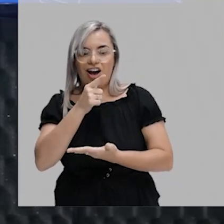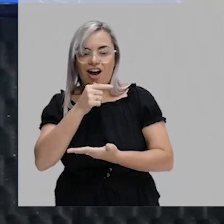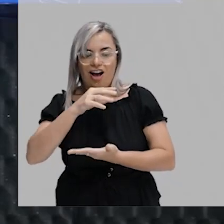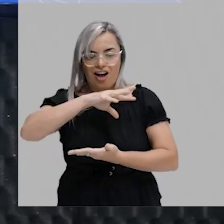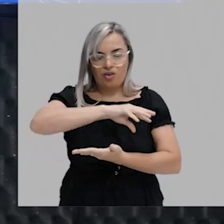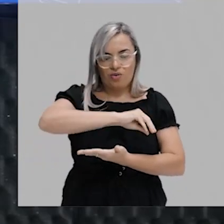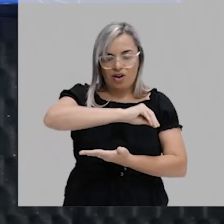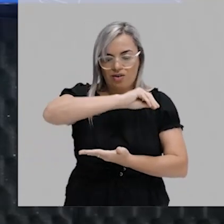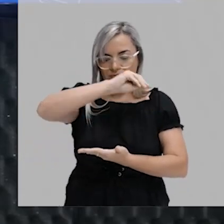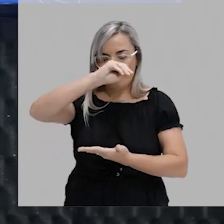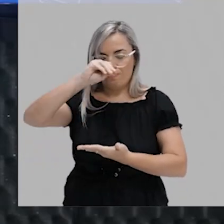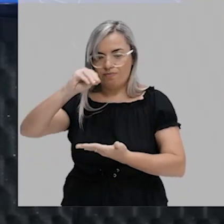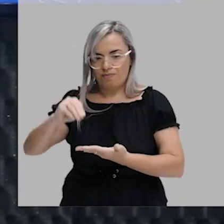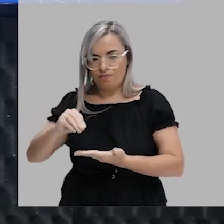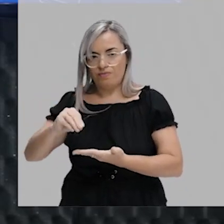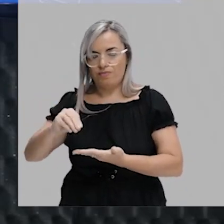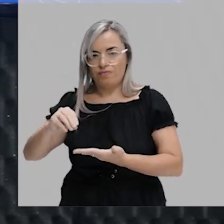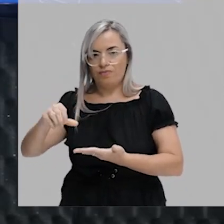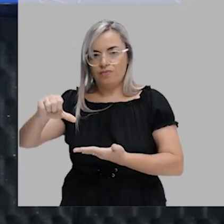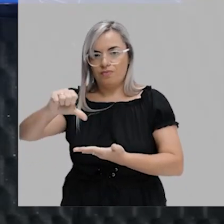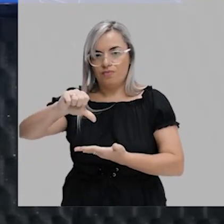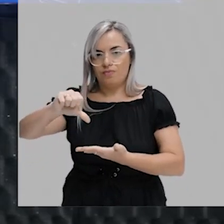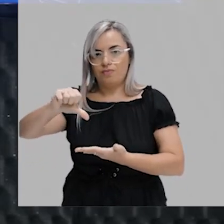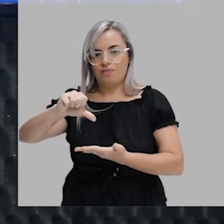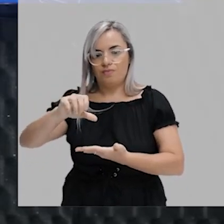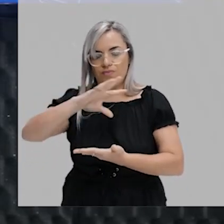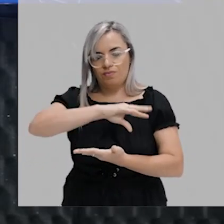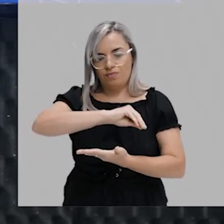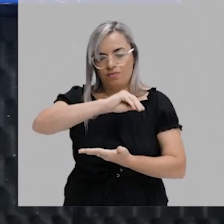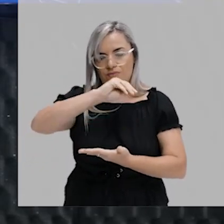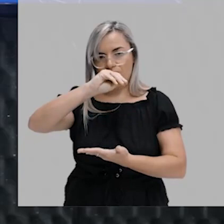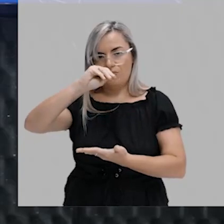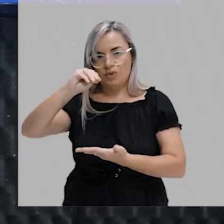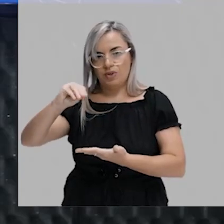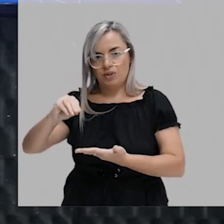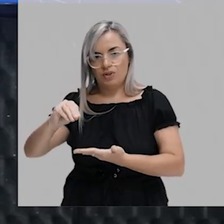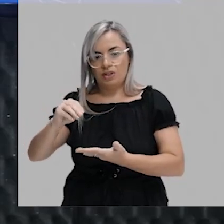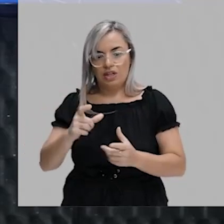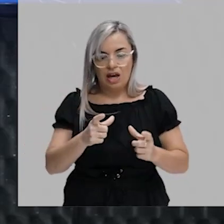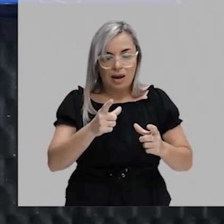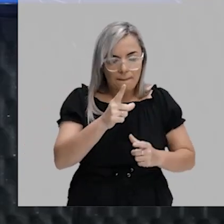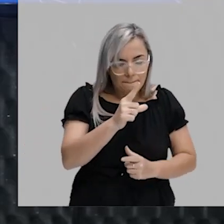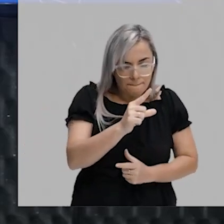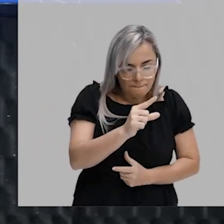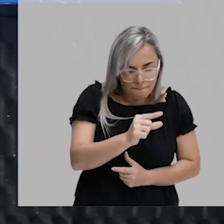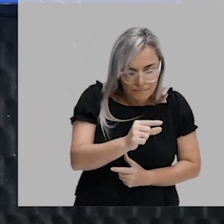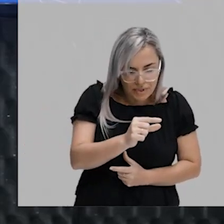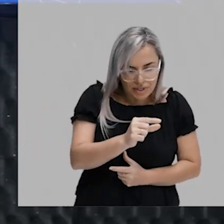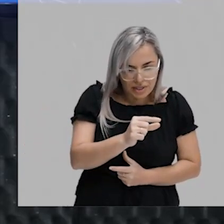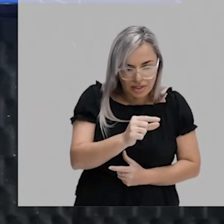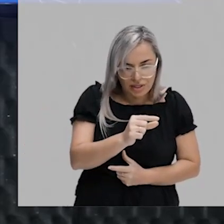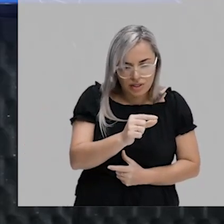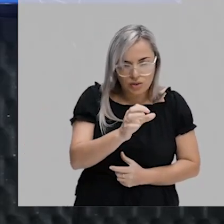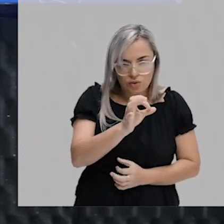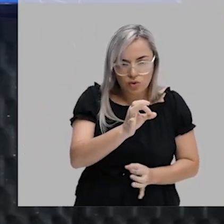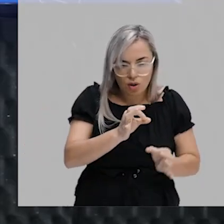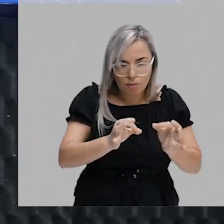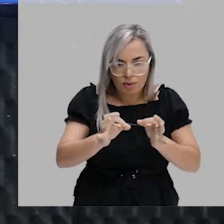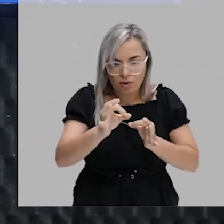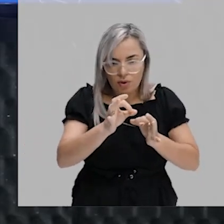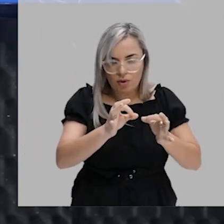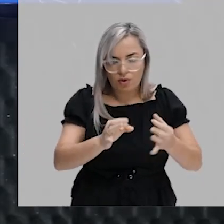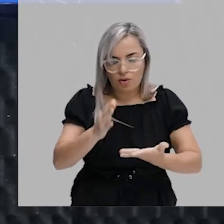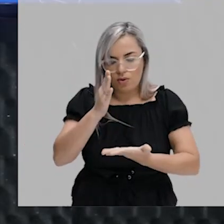seja, a água ela vai migrar de onde está menos concentrada para onde está mais concentrada. Ou